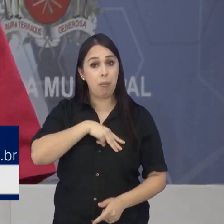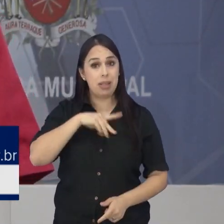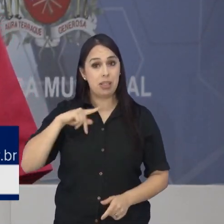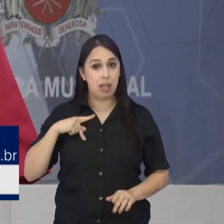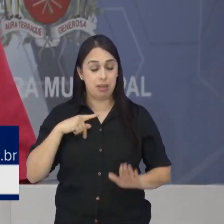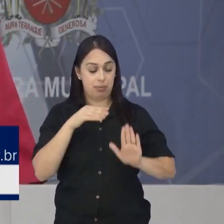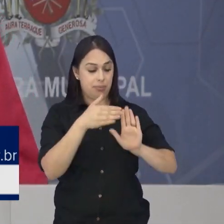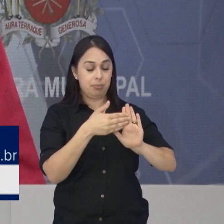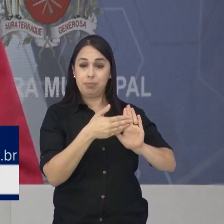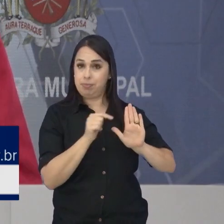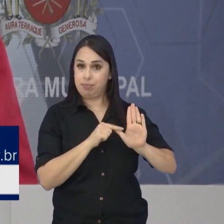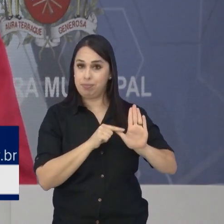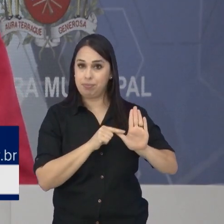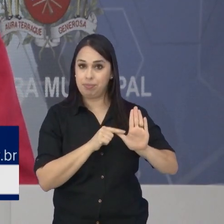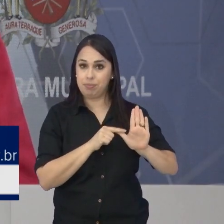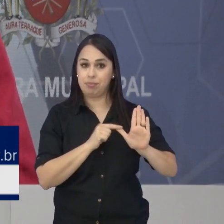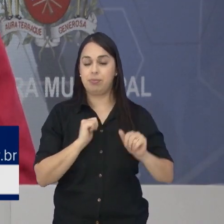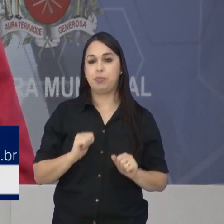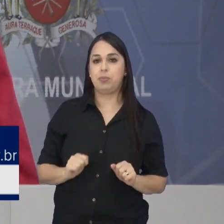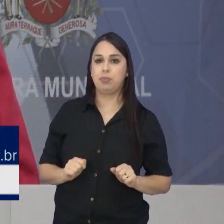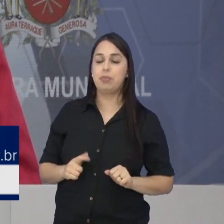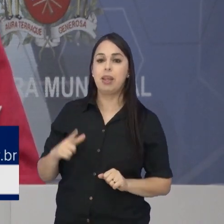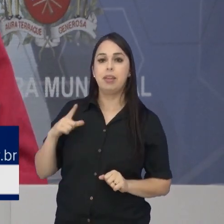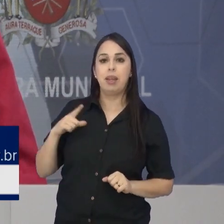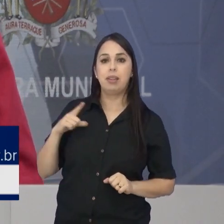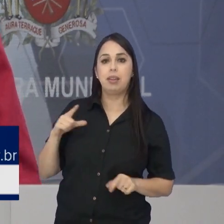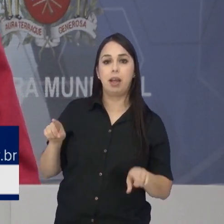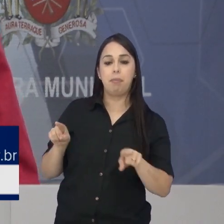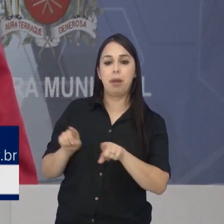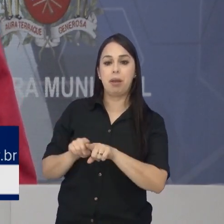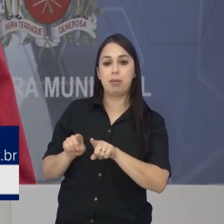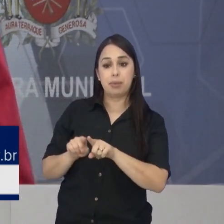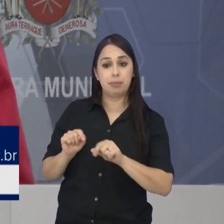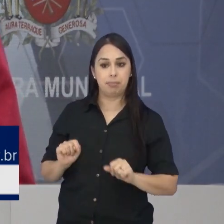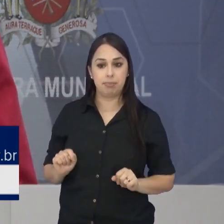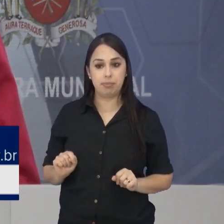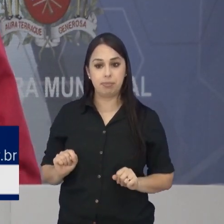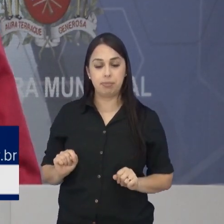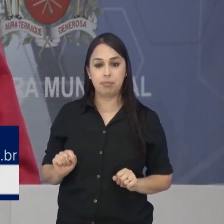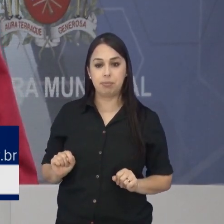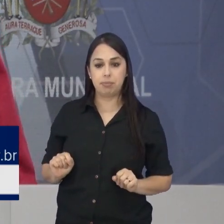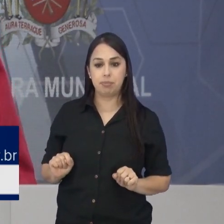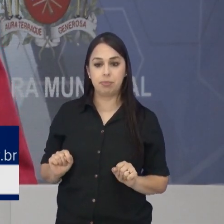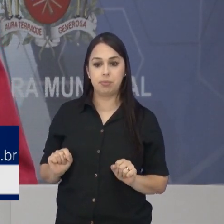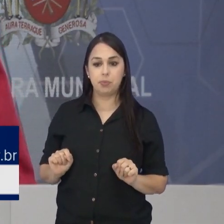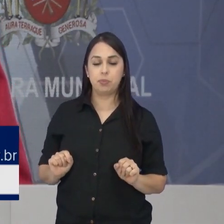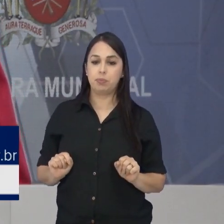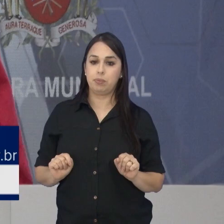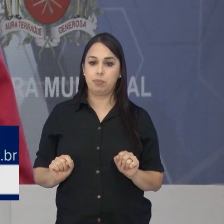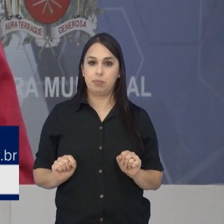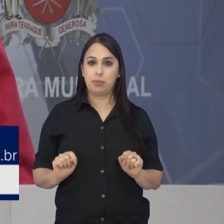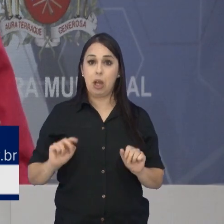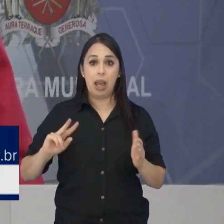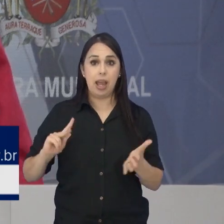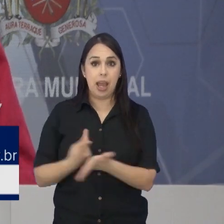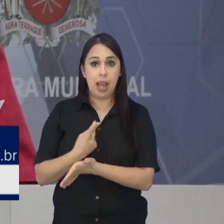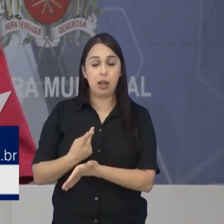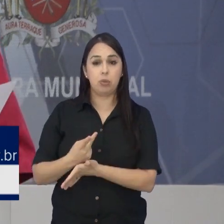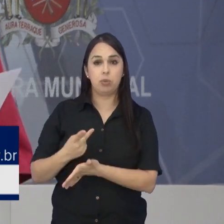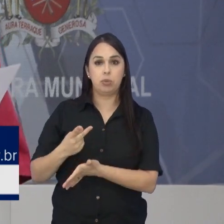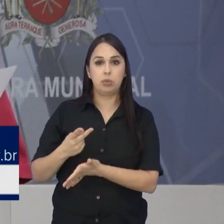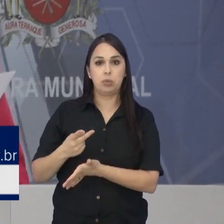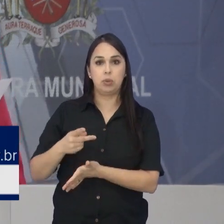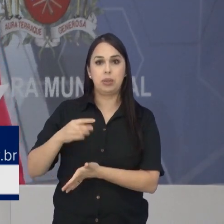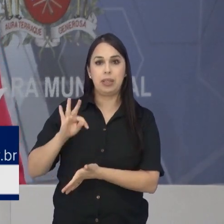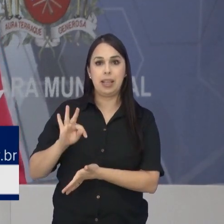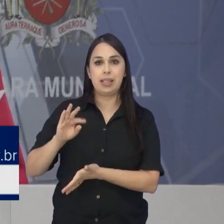muito importante, que existe também inconsistências apontadas pelo Tribunal de Contas,